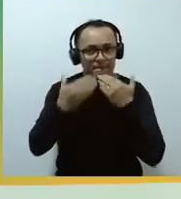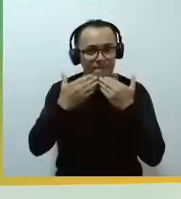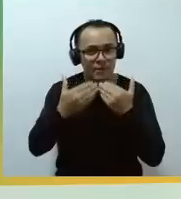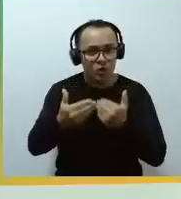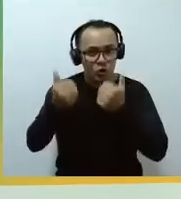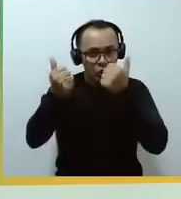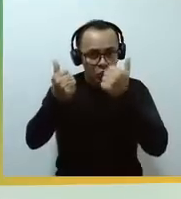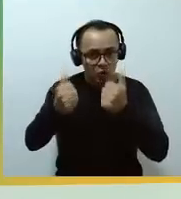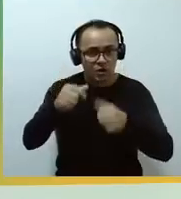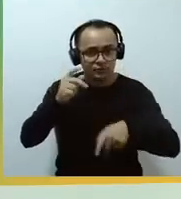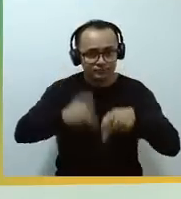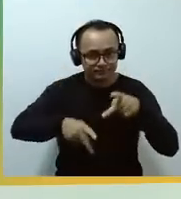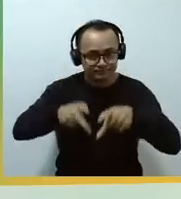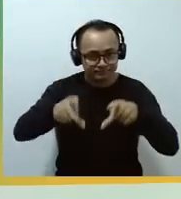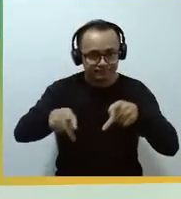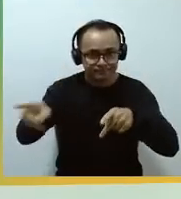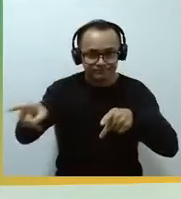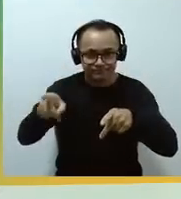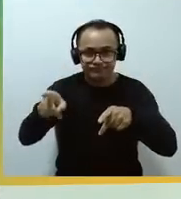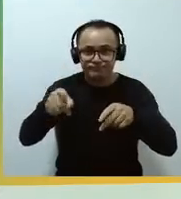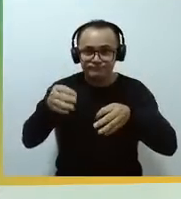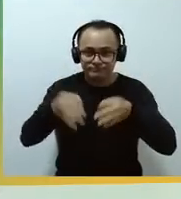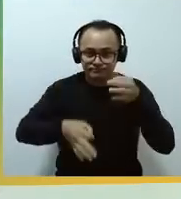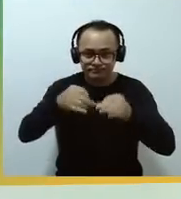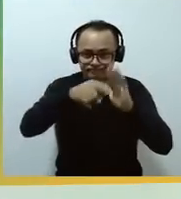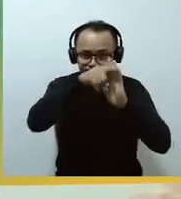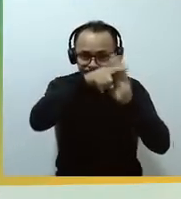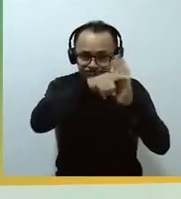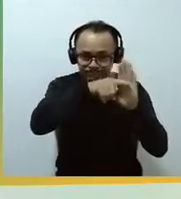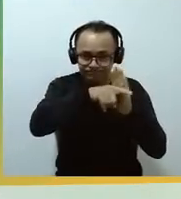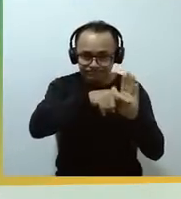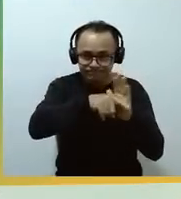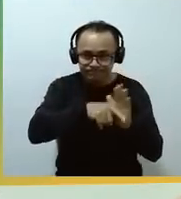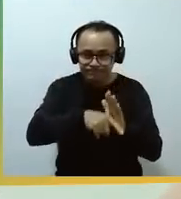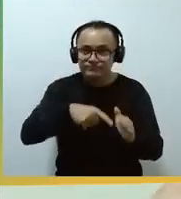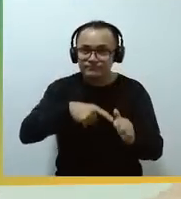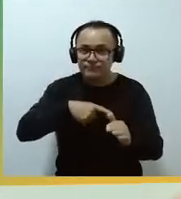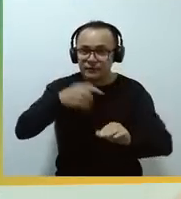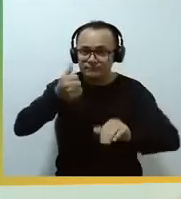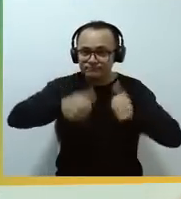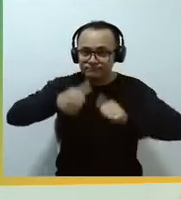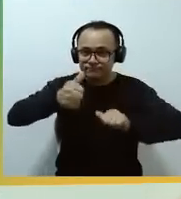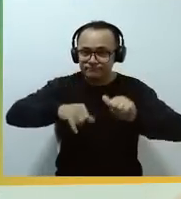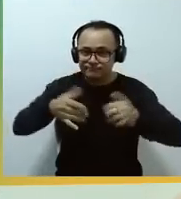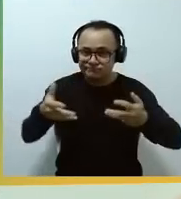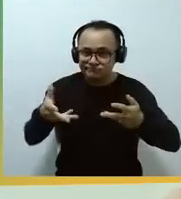Justiça e elas vão poder permitir uma avaliação e o aperfeiçoamento do sistema.